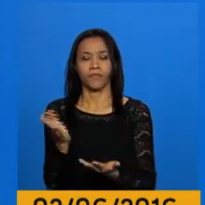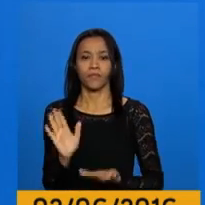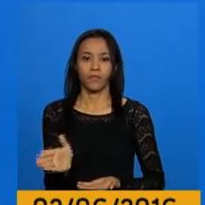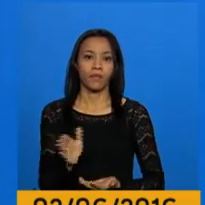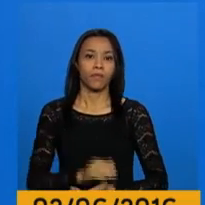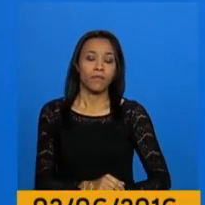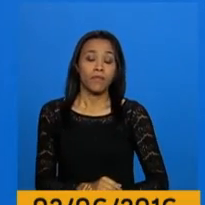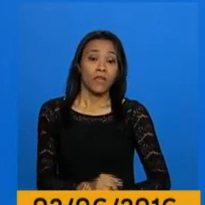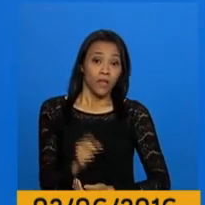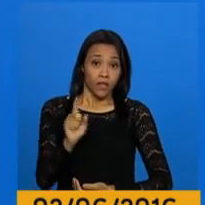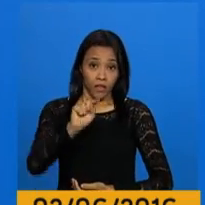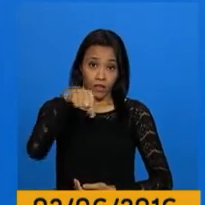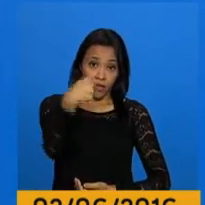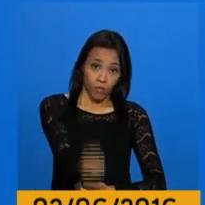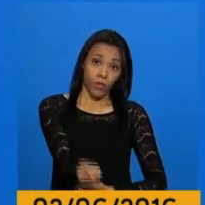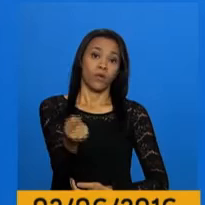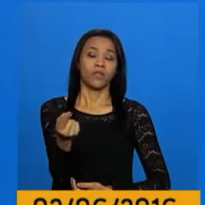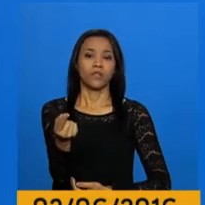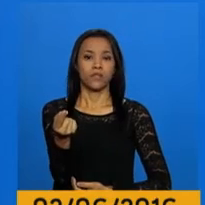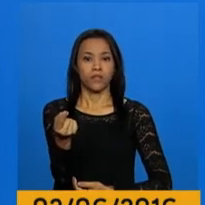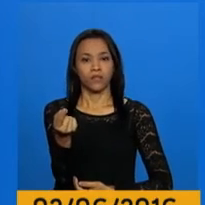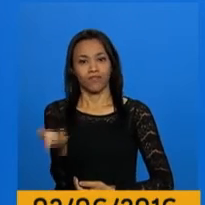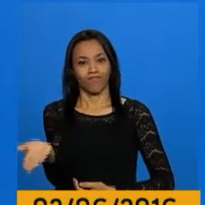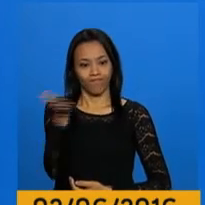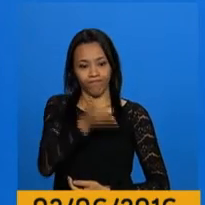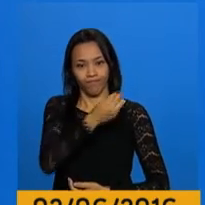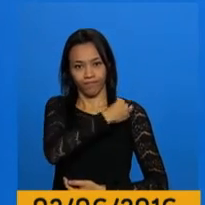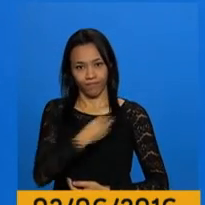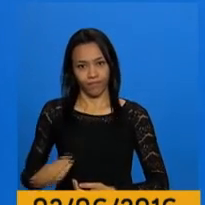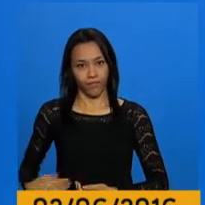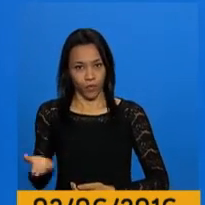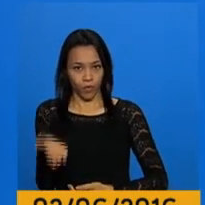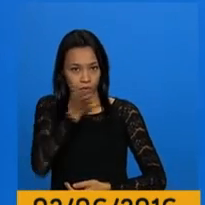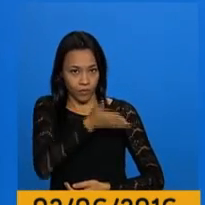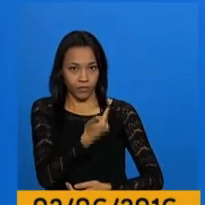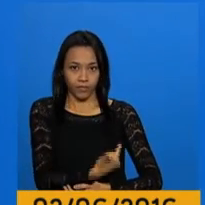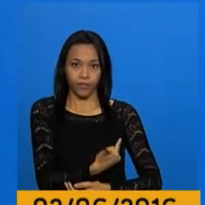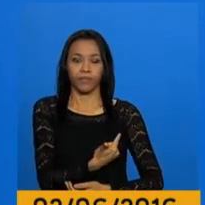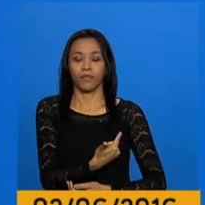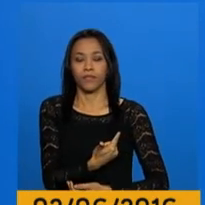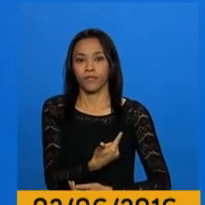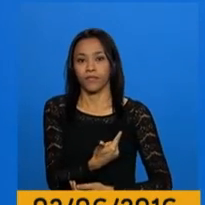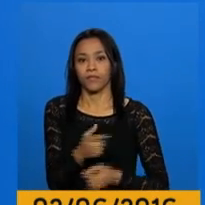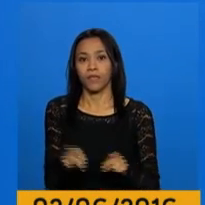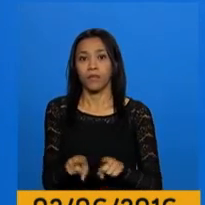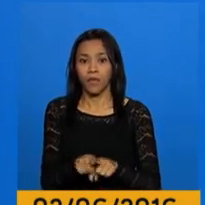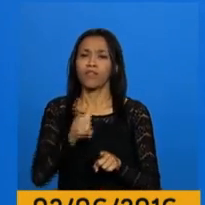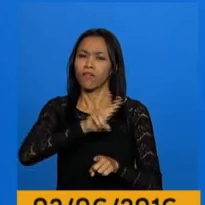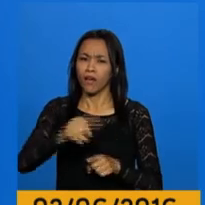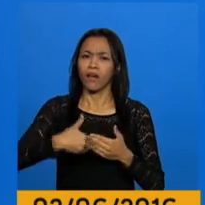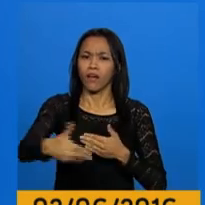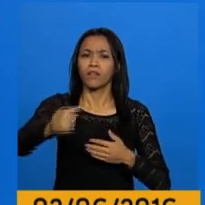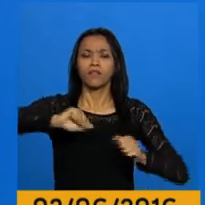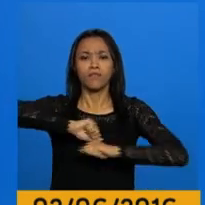depois nós passaremos para o Dr. Diogo e vamos ter aqui então um